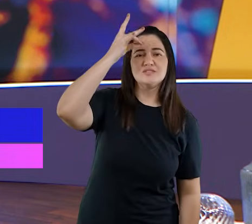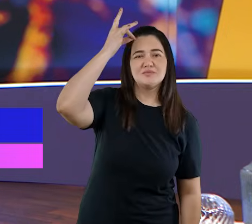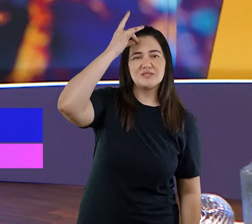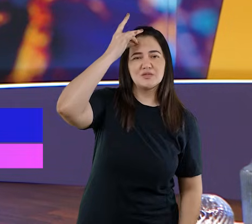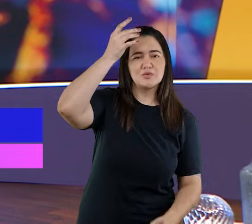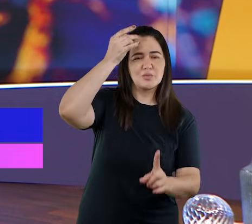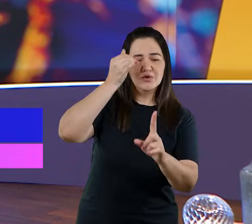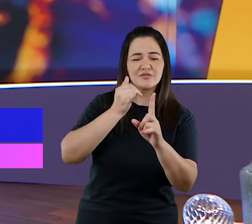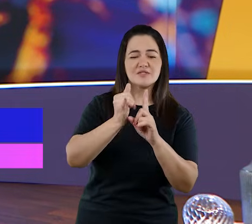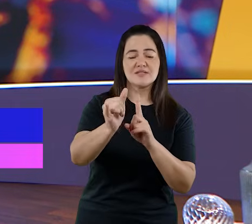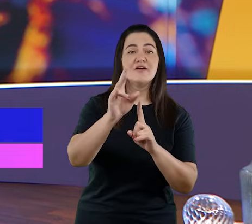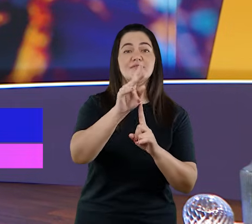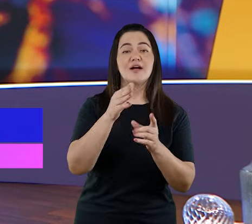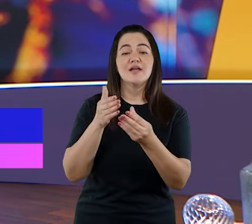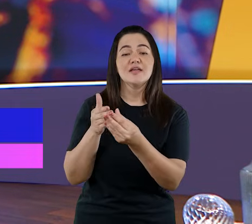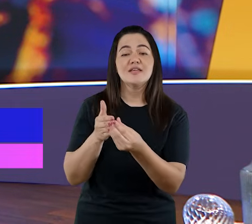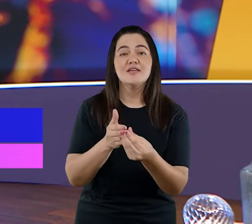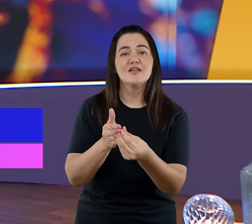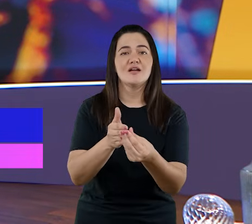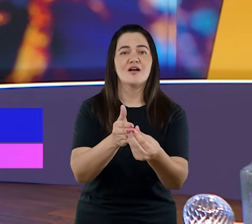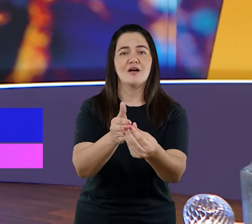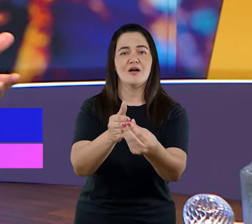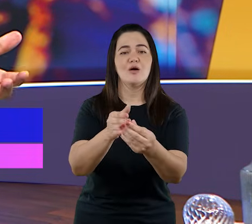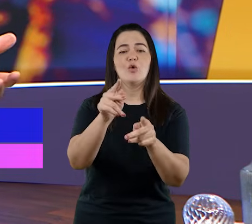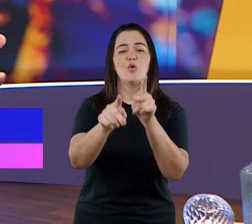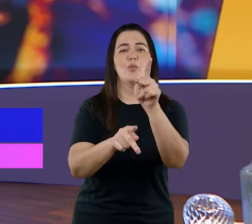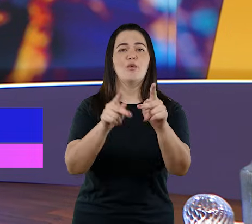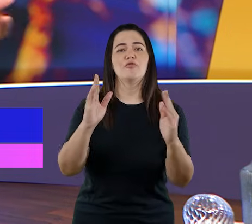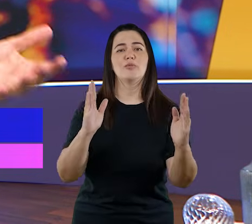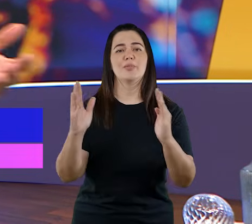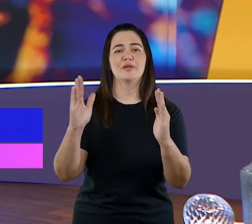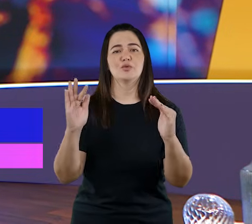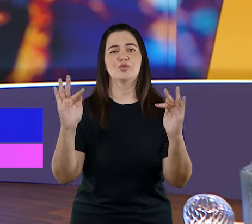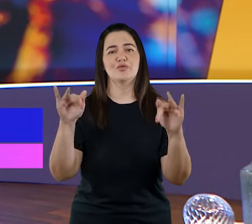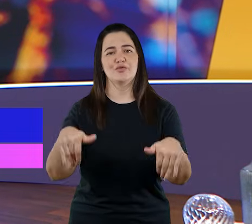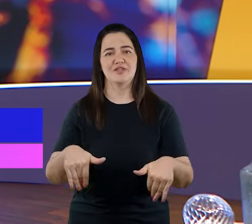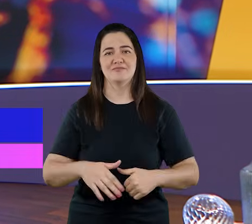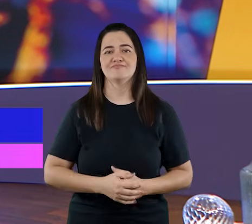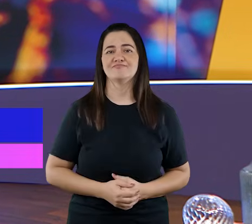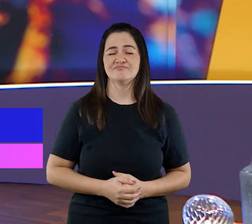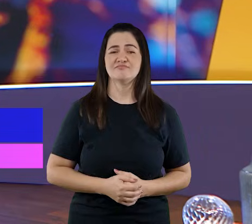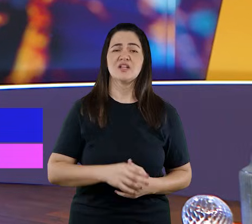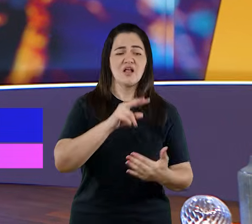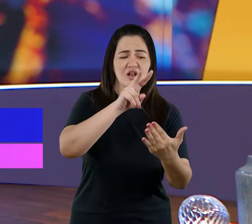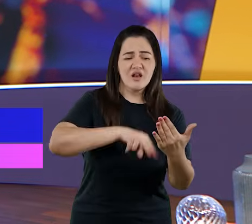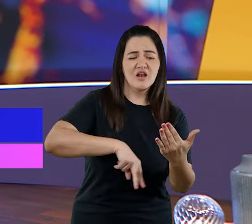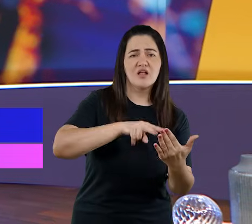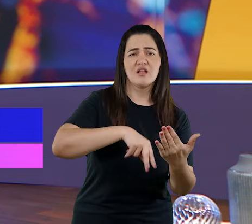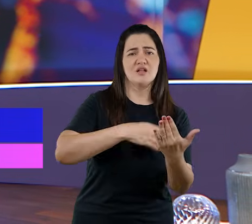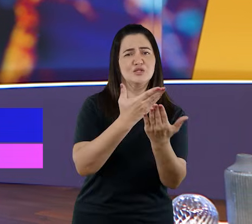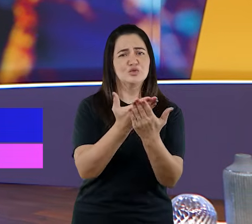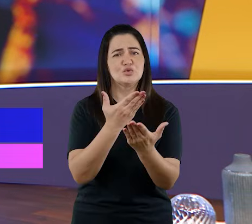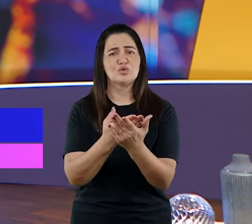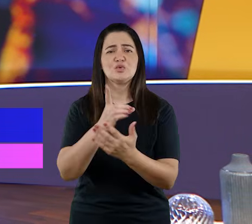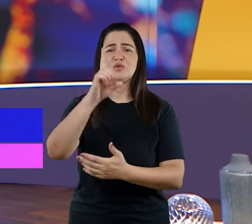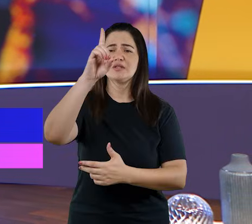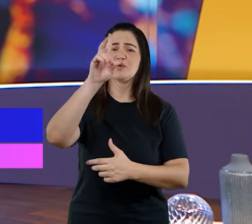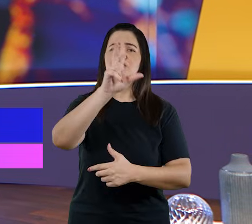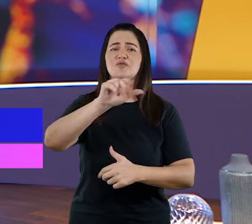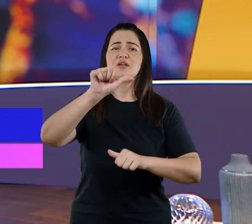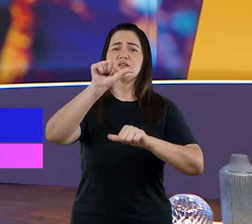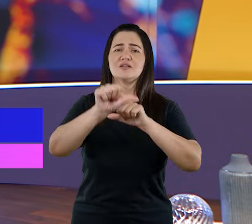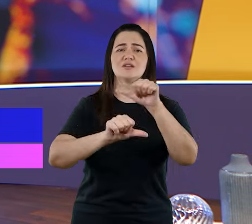o povo de Deus nos momentos finais. Leia, estude, aprenda, e Deus vai fazer